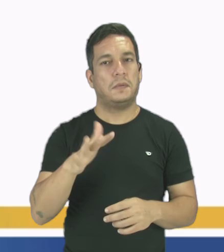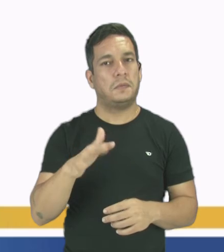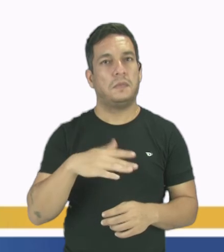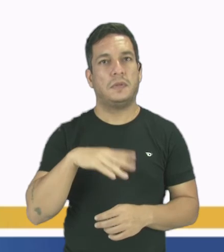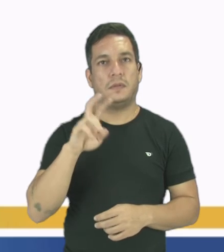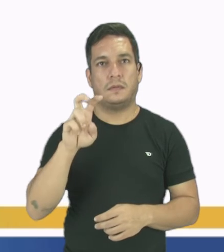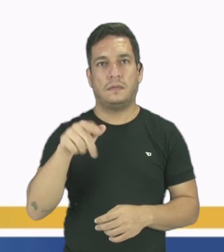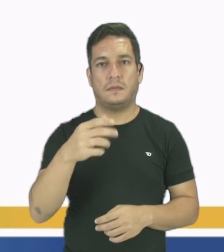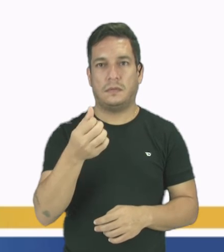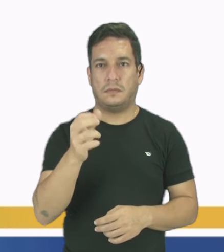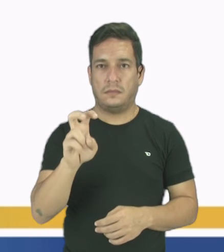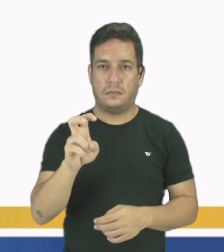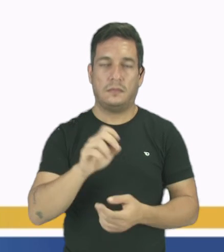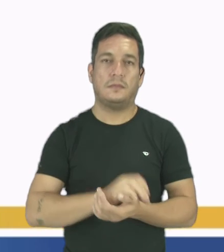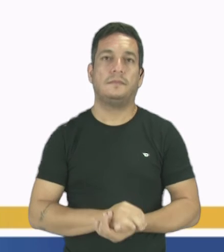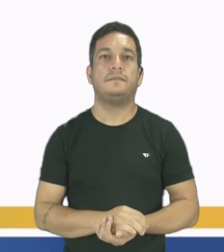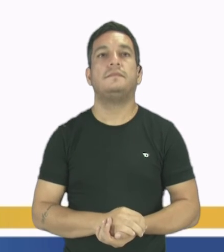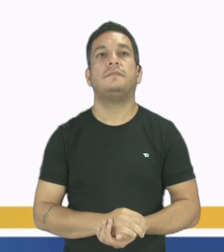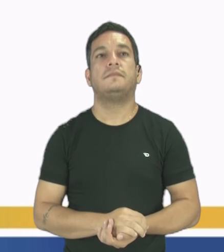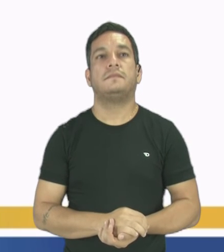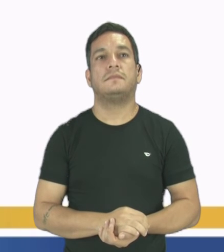aproximadamente 5,65.